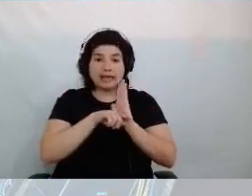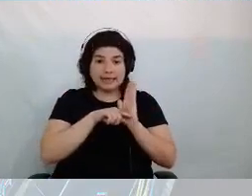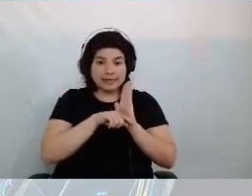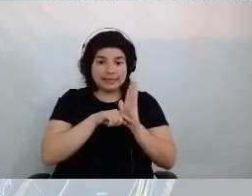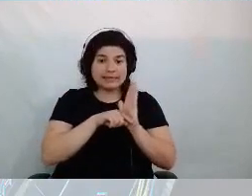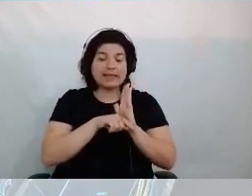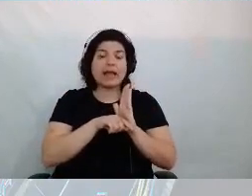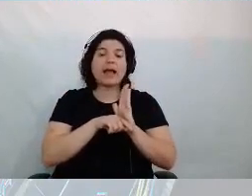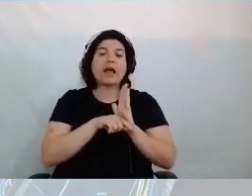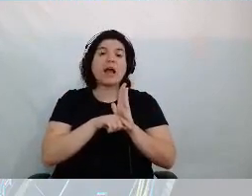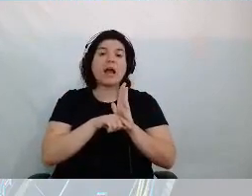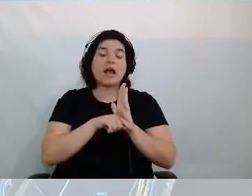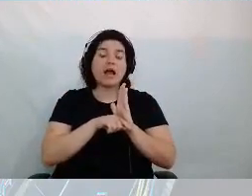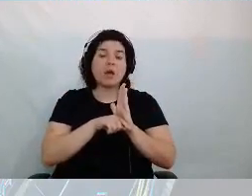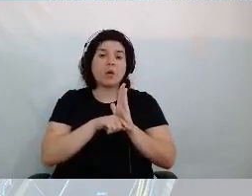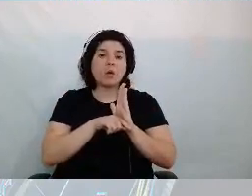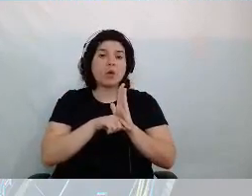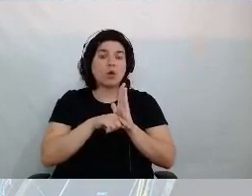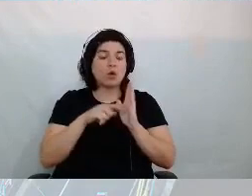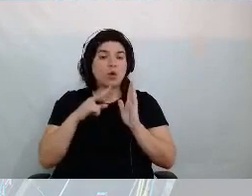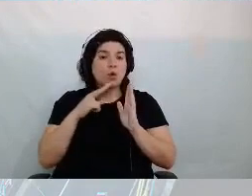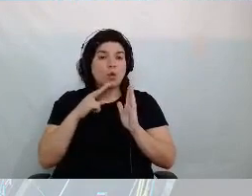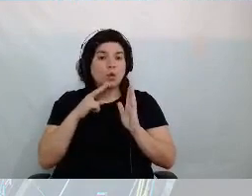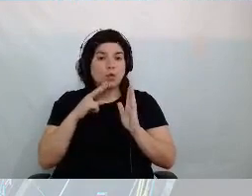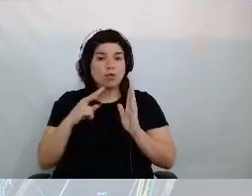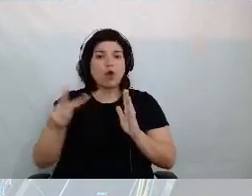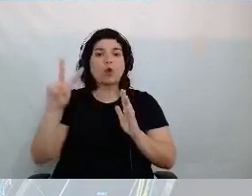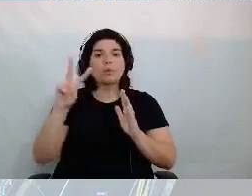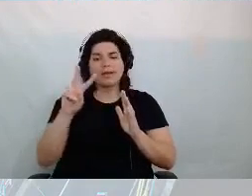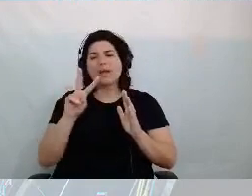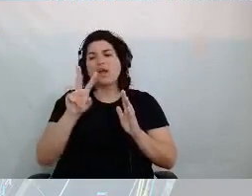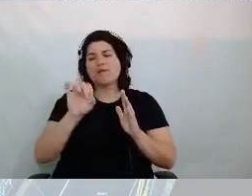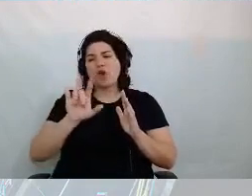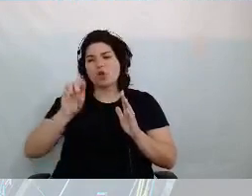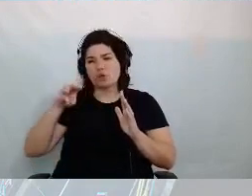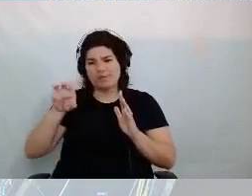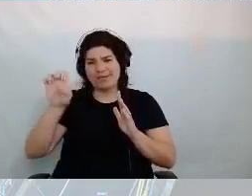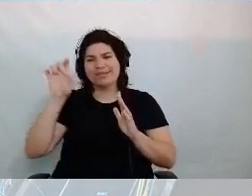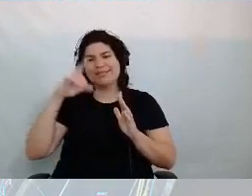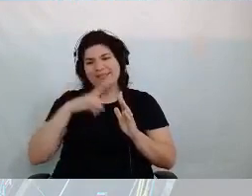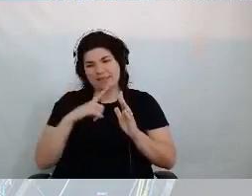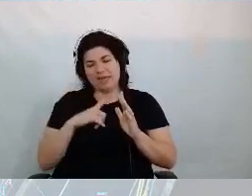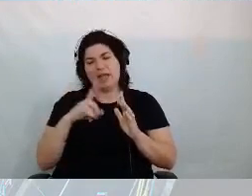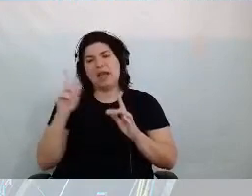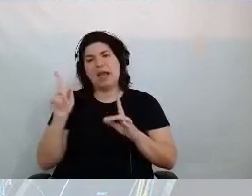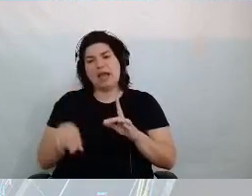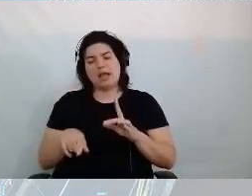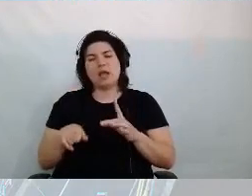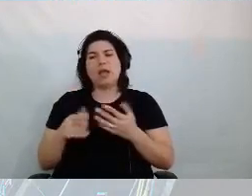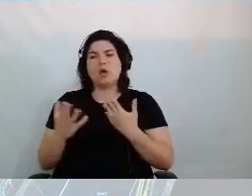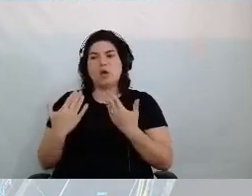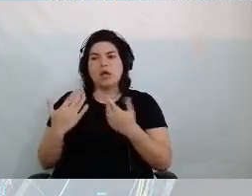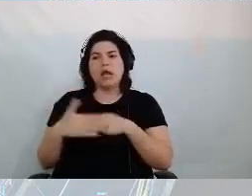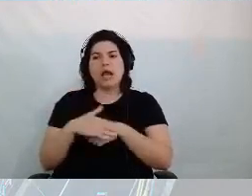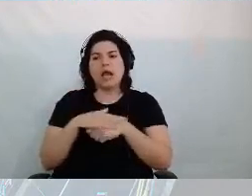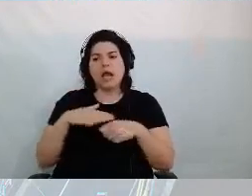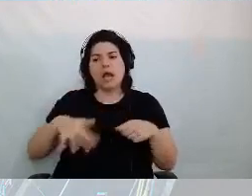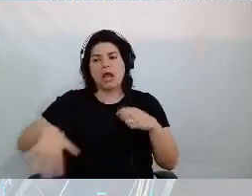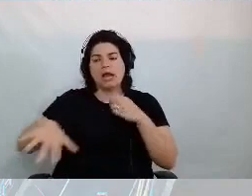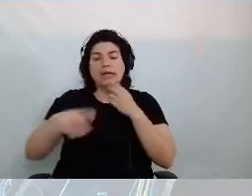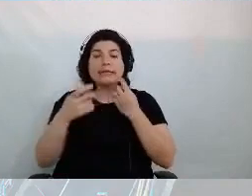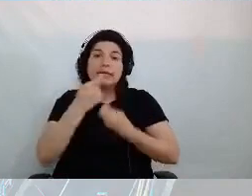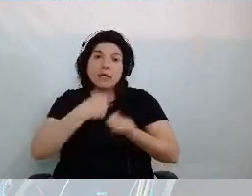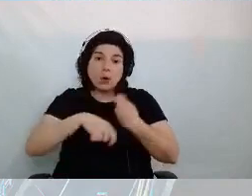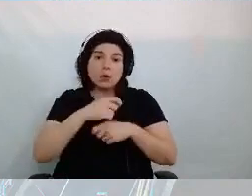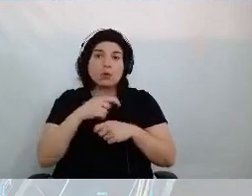Um erro que a gente pode cair quando fala em performance, vou conversar com o negócio, qual é a projeção de volume? Ah, é